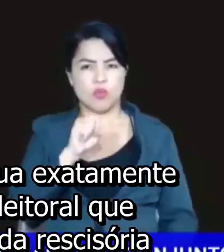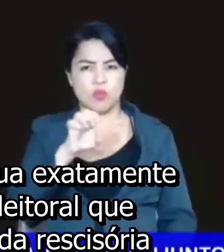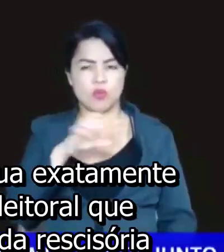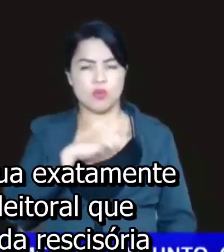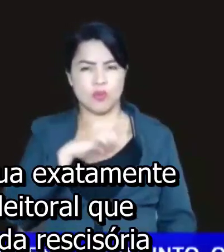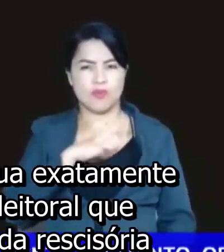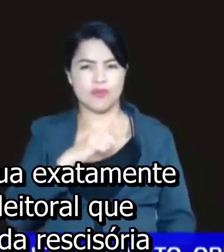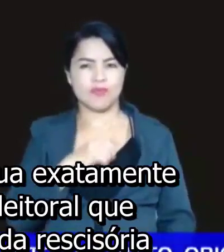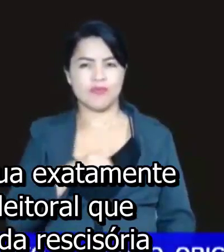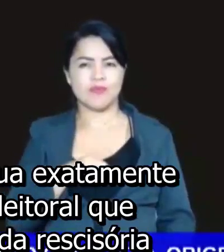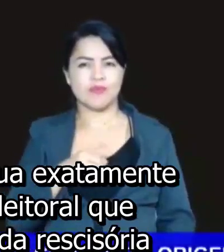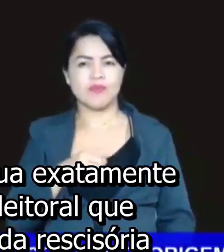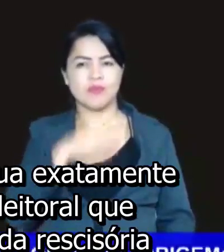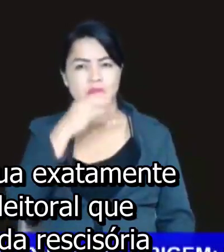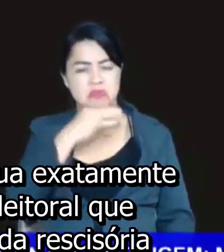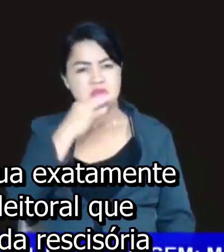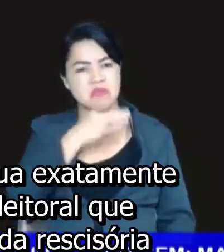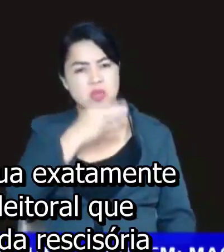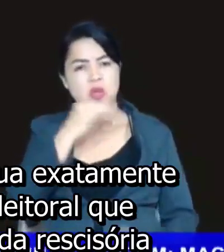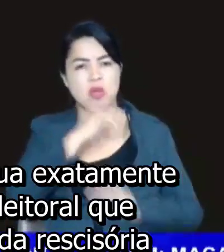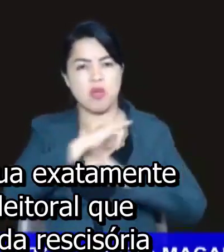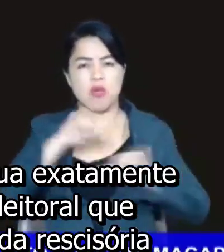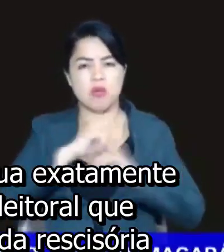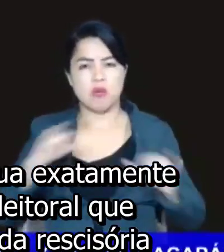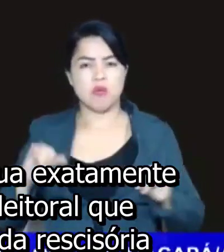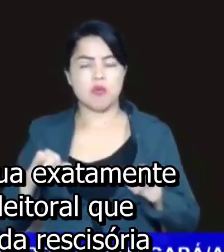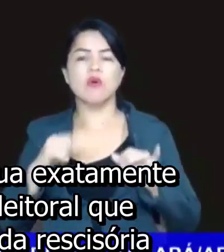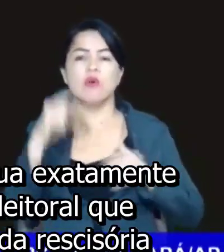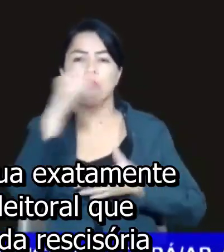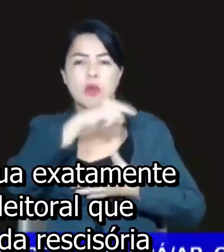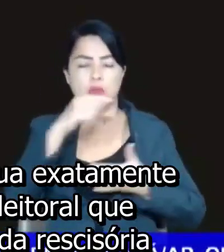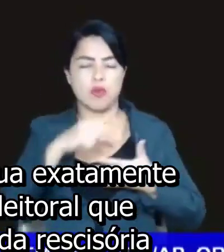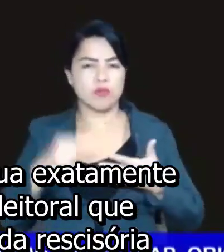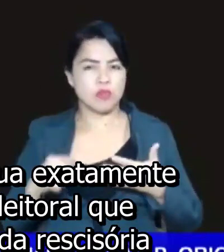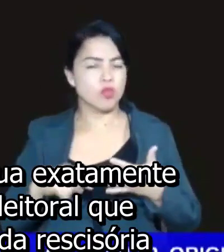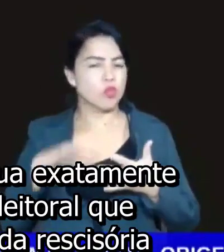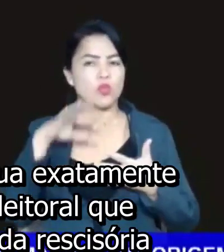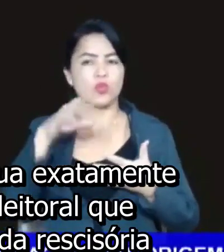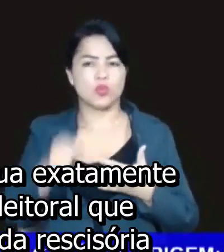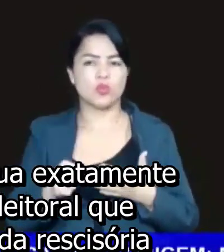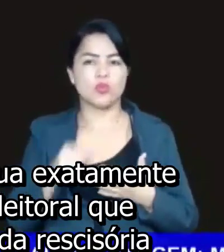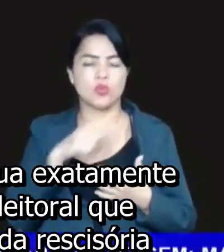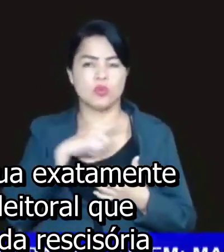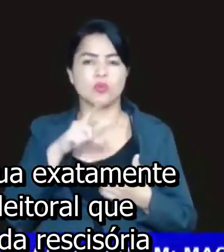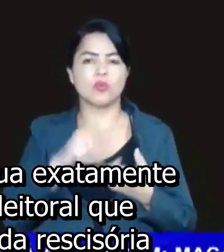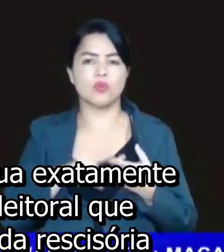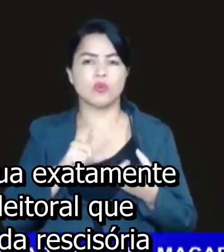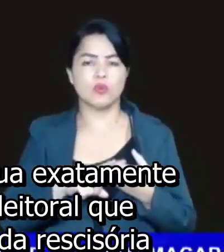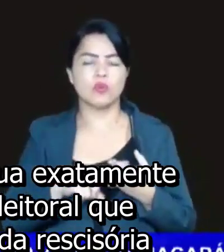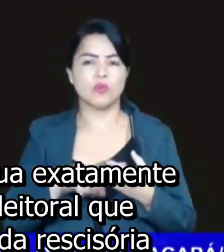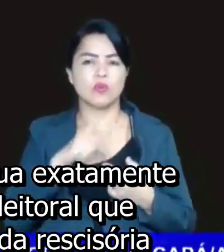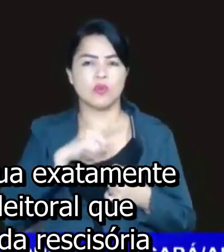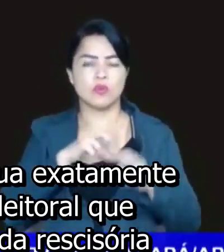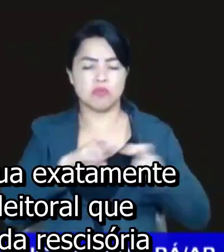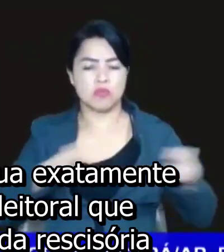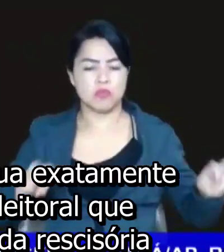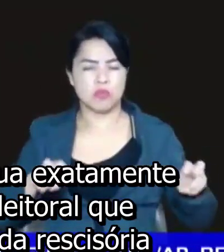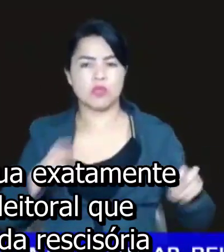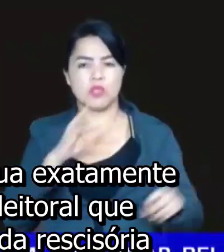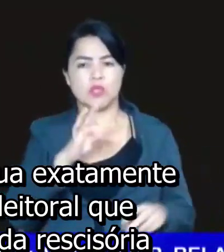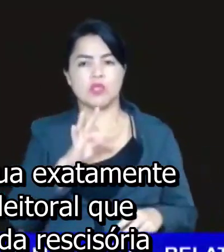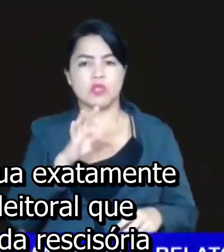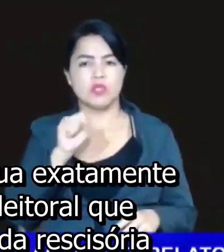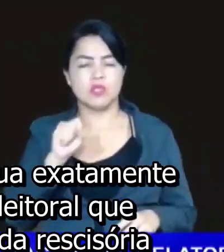ao se manifestar sobre o cabimento da rescisória, pontua exatamente essa circunstância, e também pelo Tribunal Superior Eleitoral,